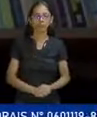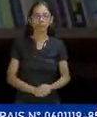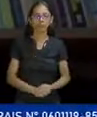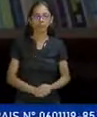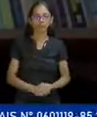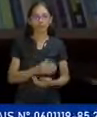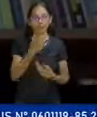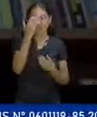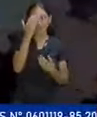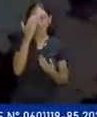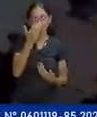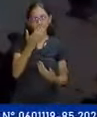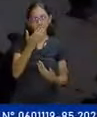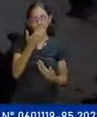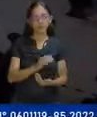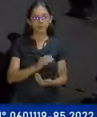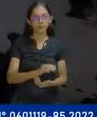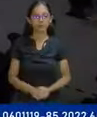Muito obrigado.